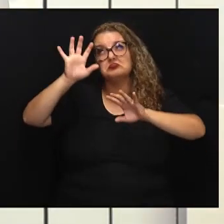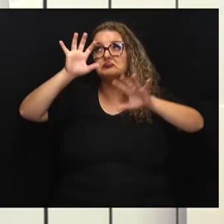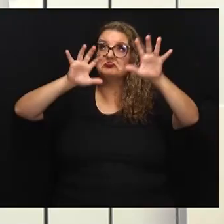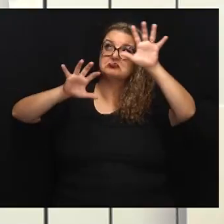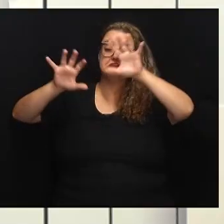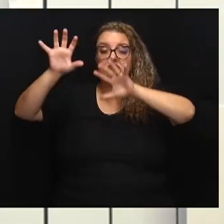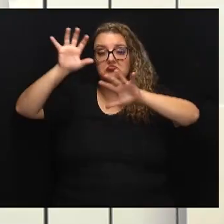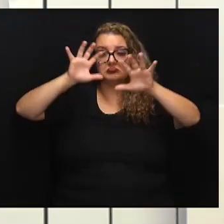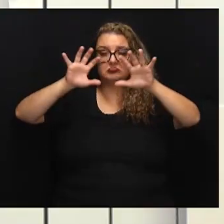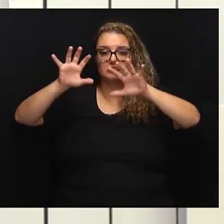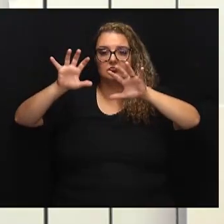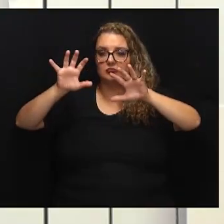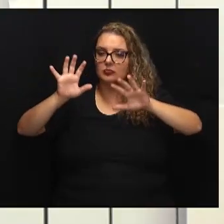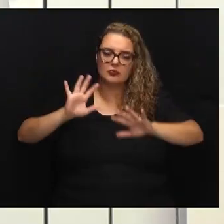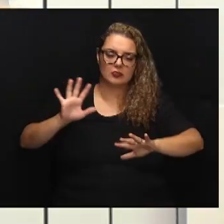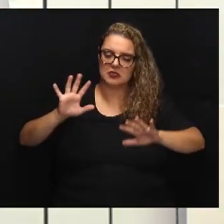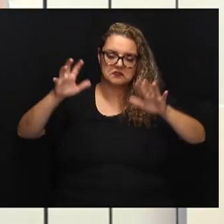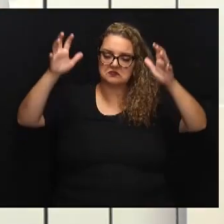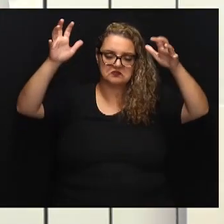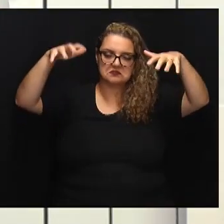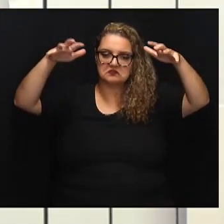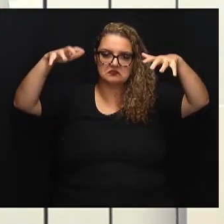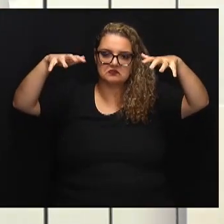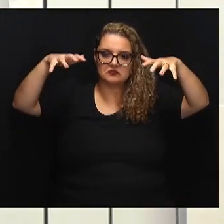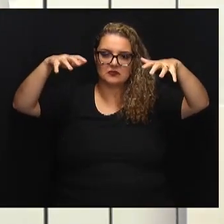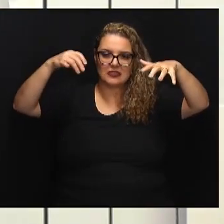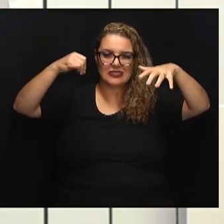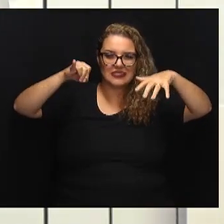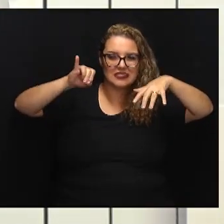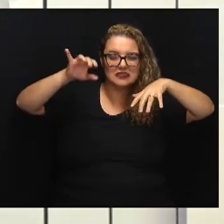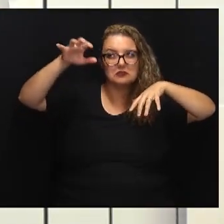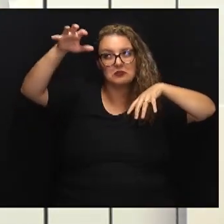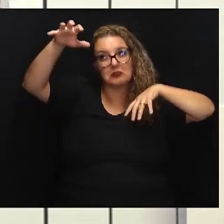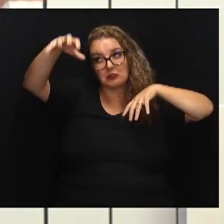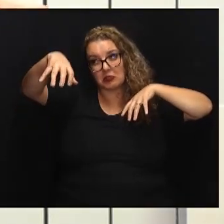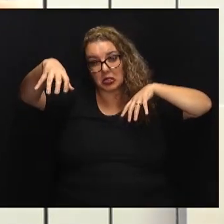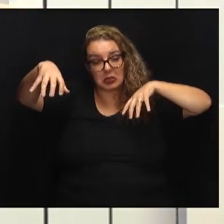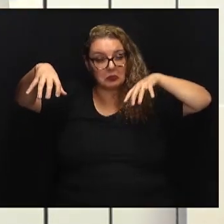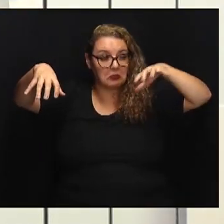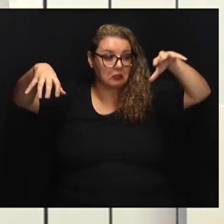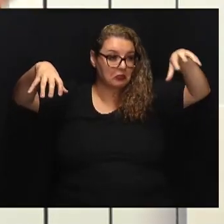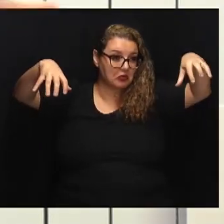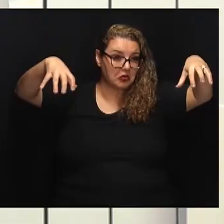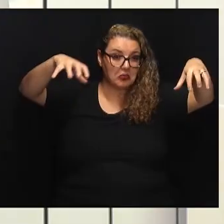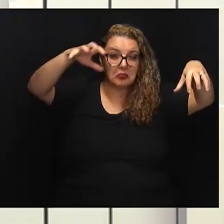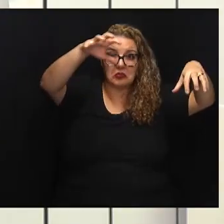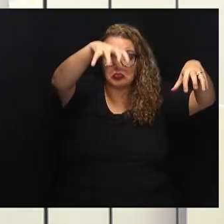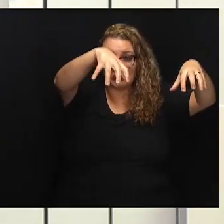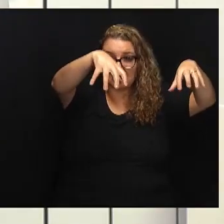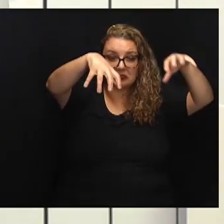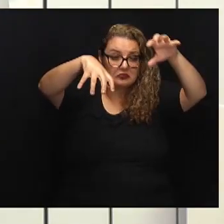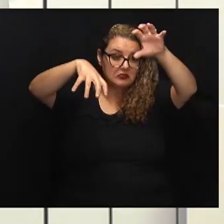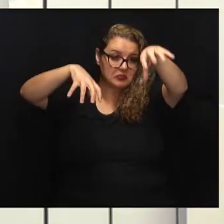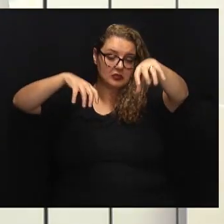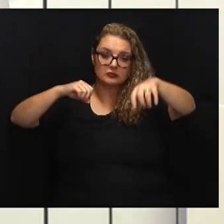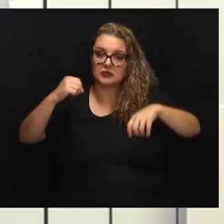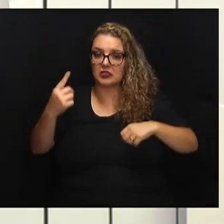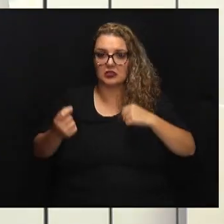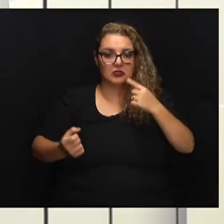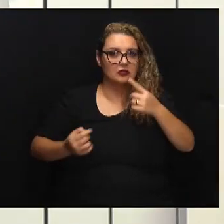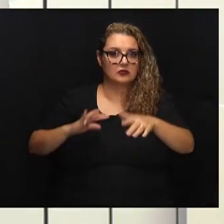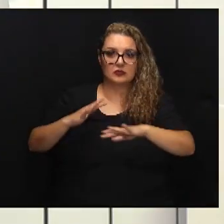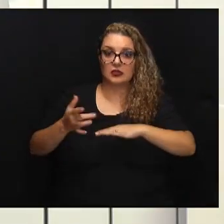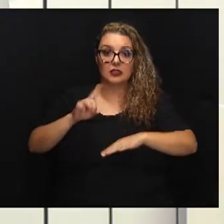nebulosidade, mas não deve chover. Se cair, é de forma esparsa pela cidade, em um ou outro bairro, e não